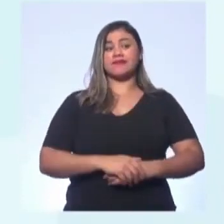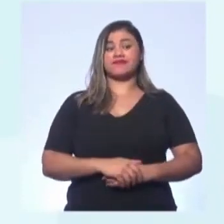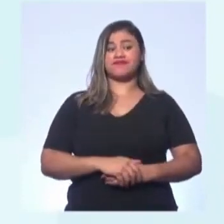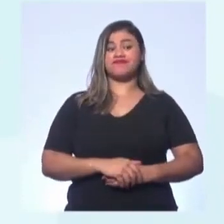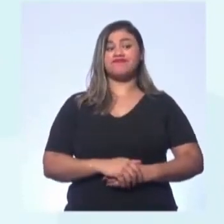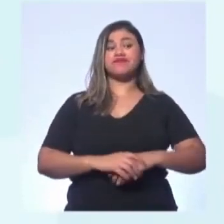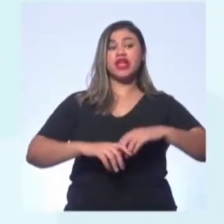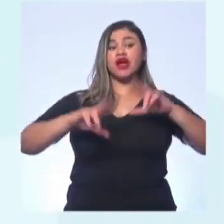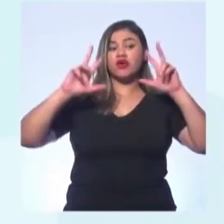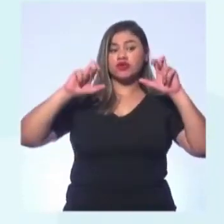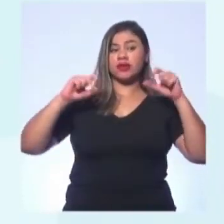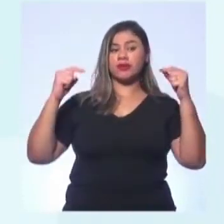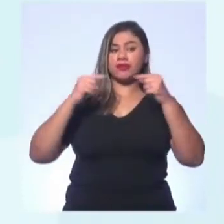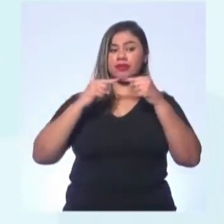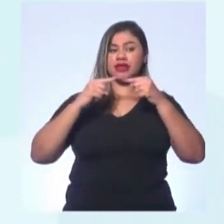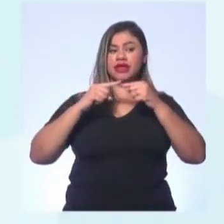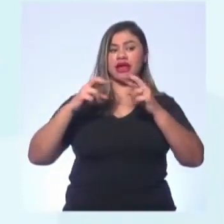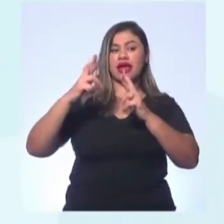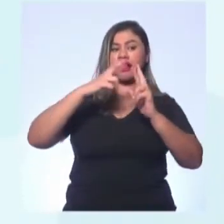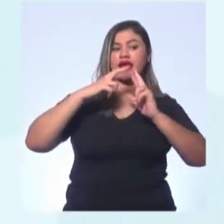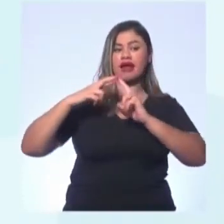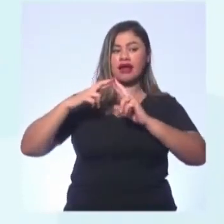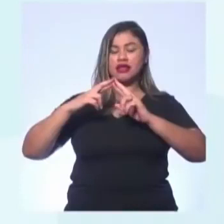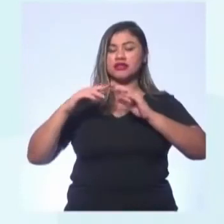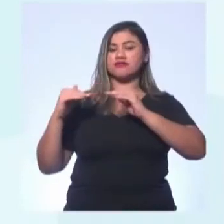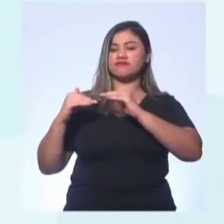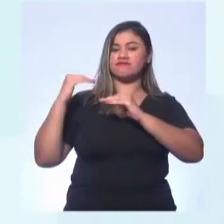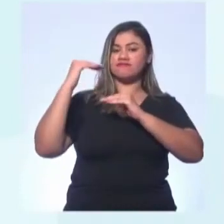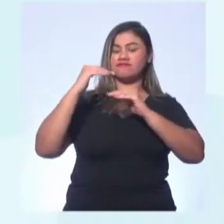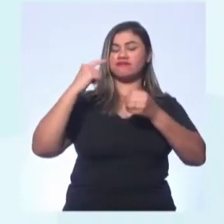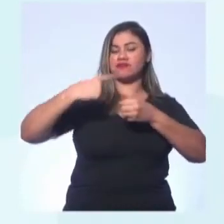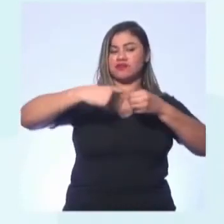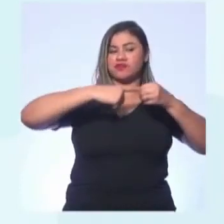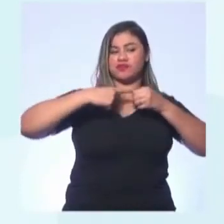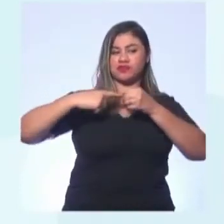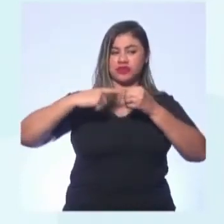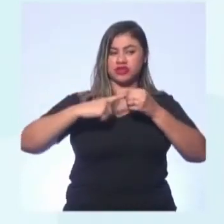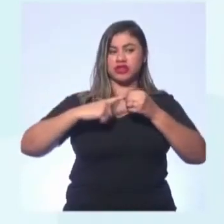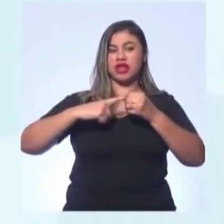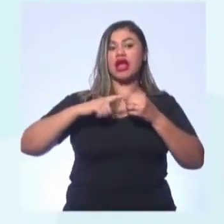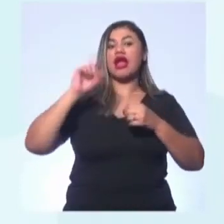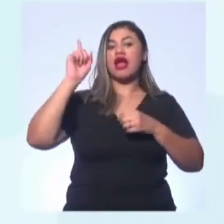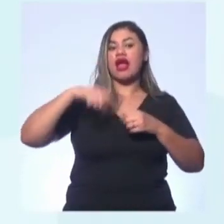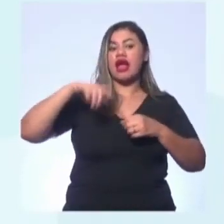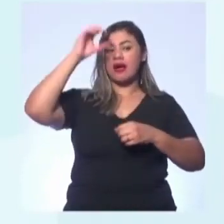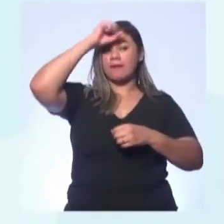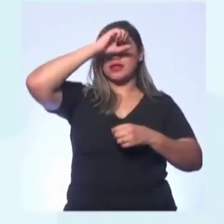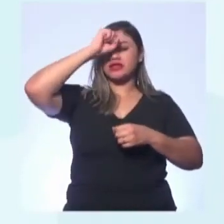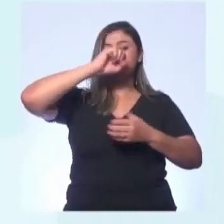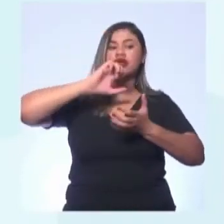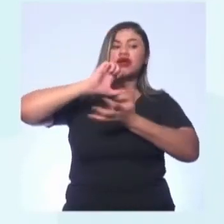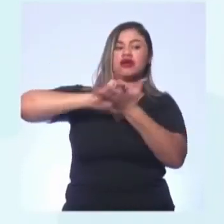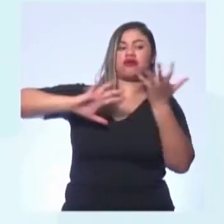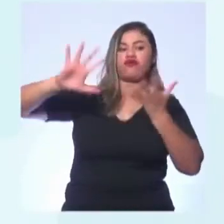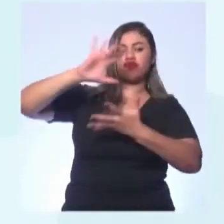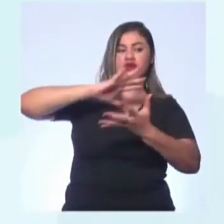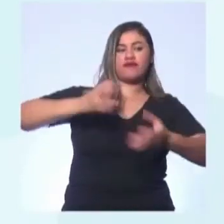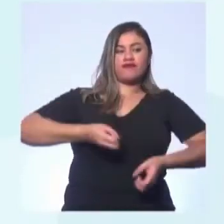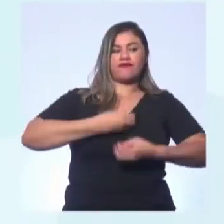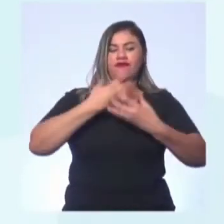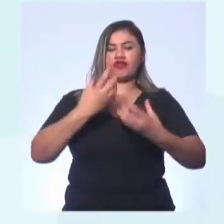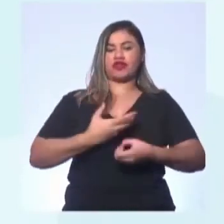e hierarquias urbanas, objetos de conhecimento, a revolução da informação e